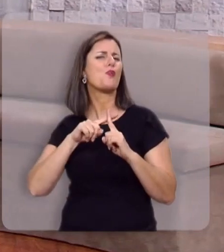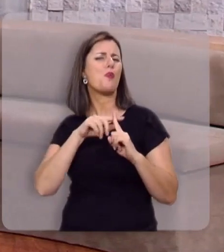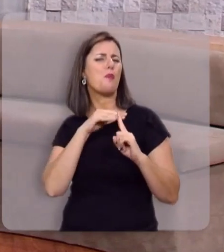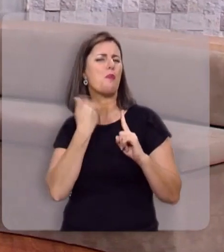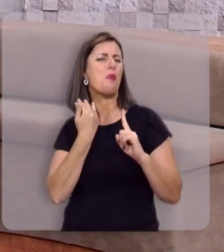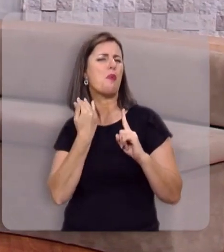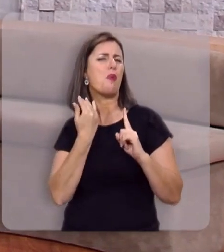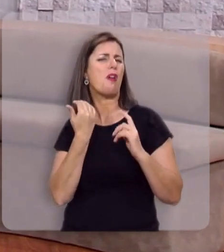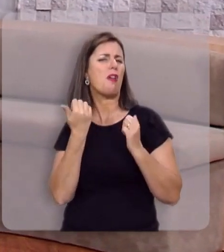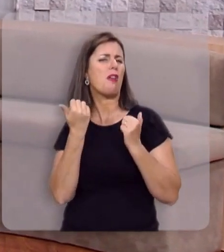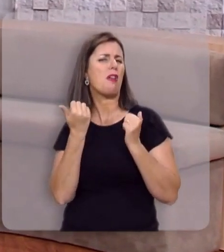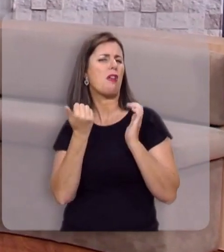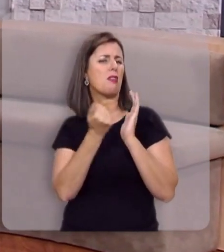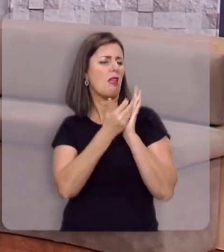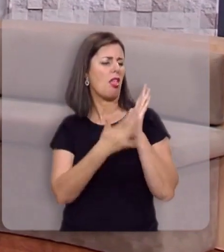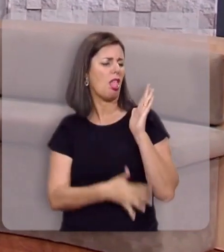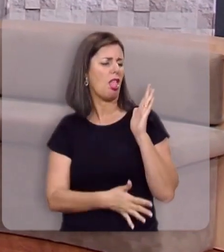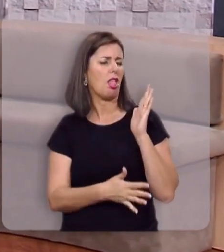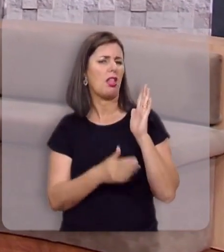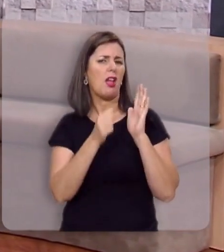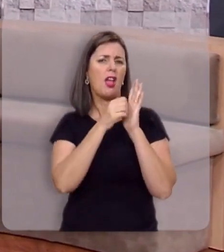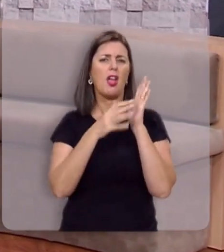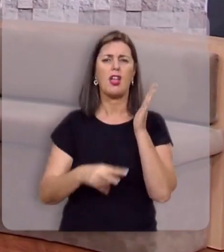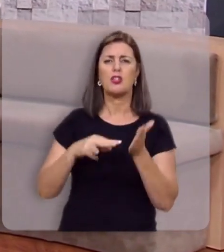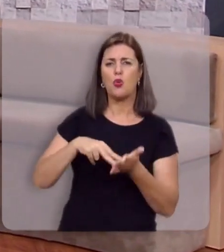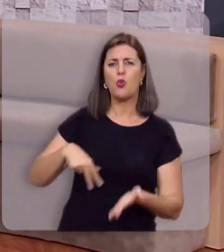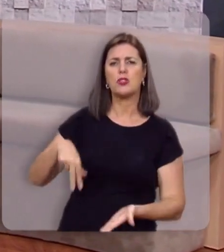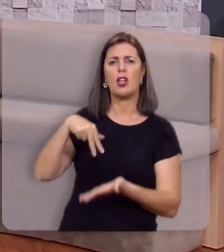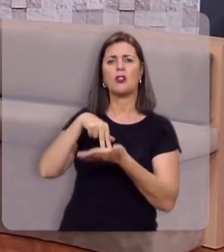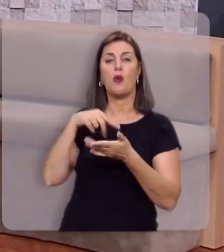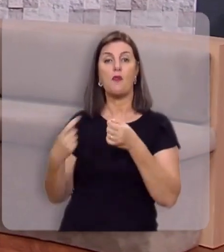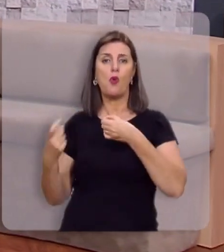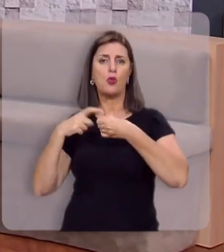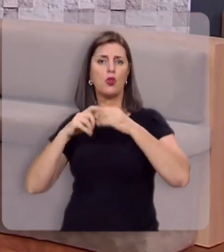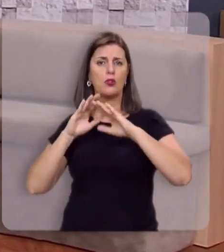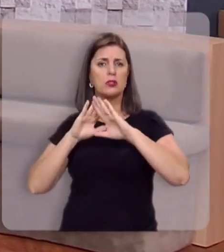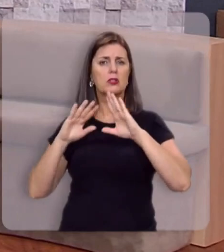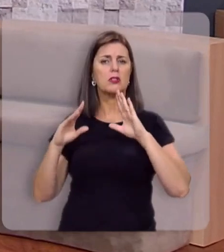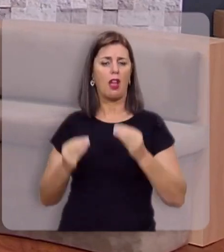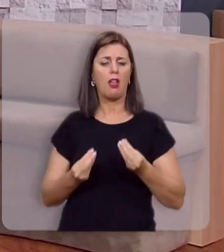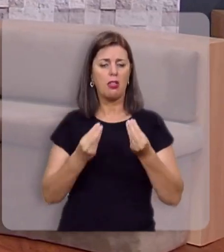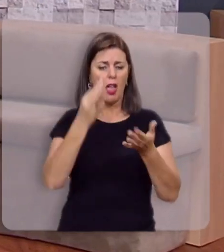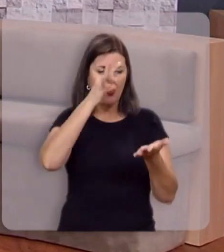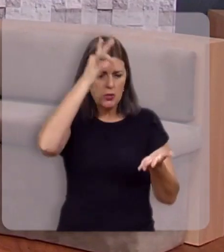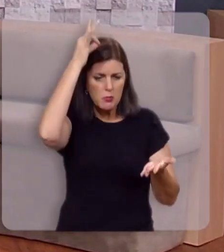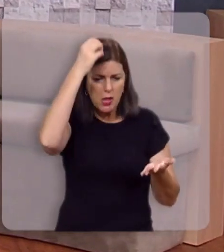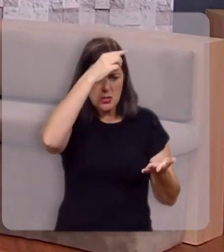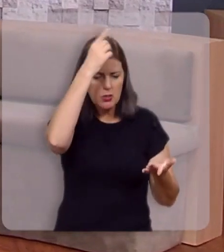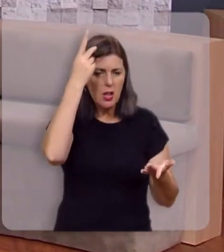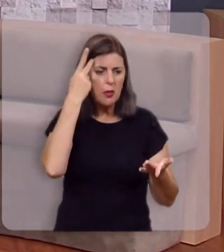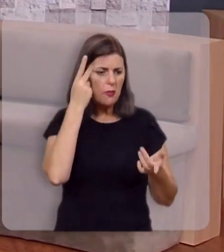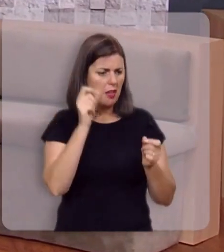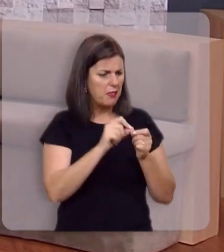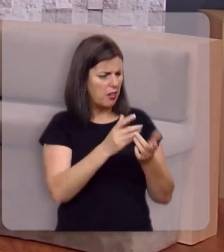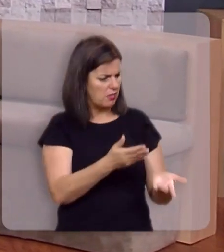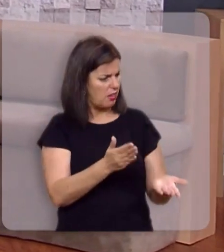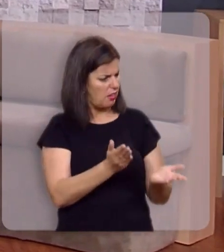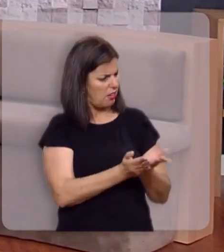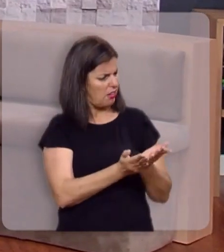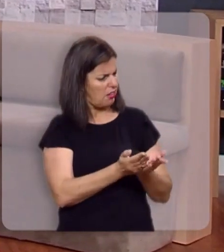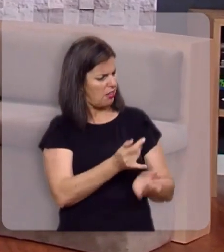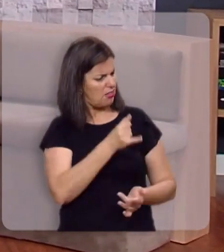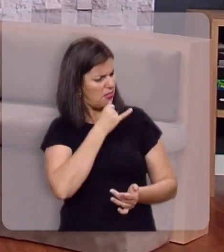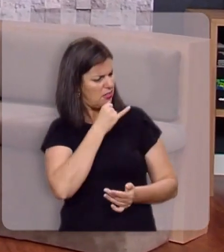cruz, morri, ressuscitei, voltei ao céu, derramei o Espírito Santo para produzir um